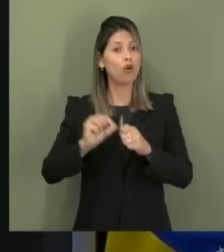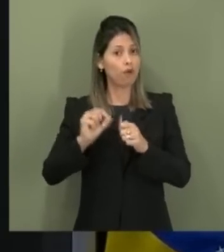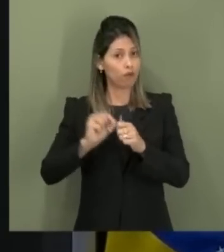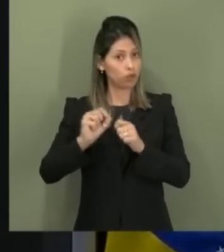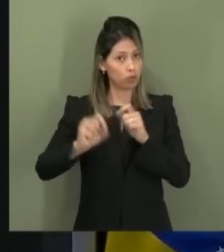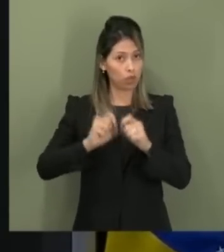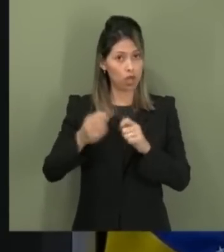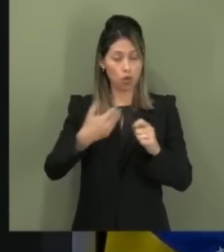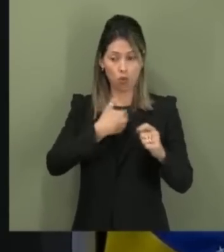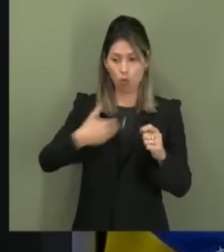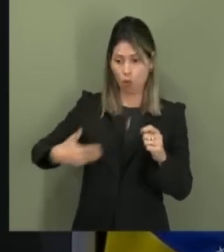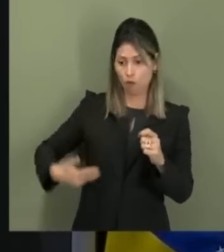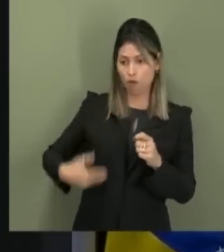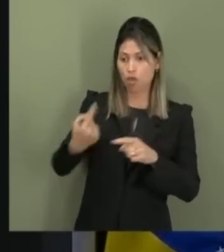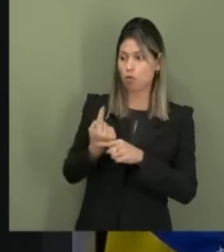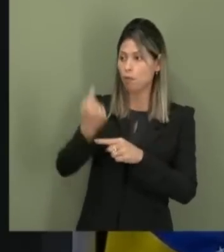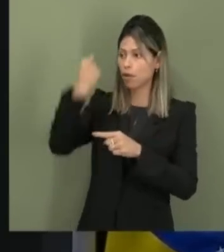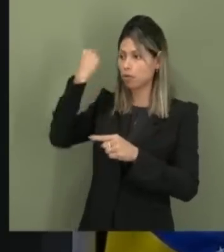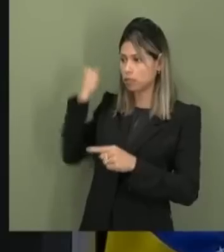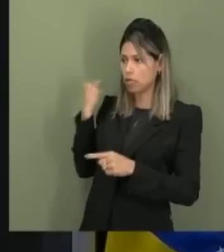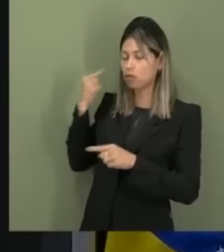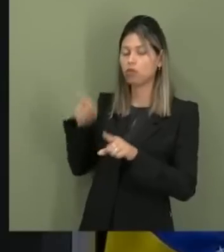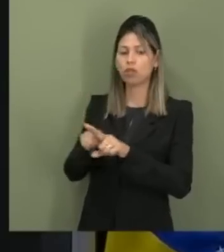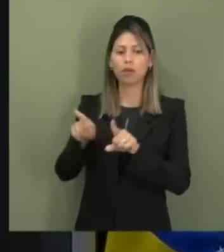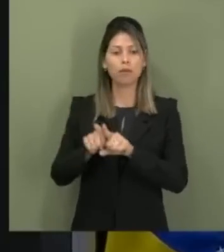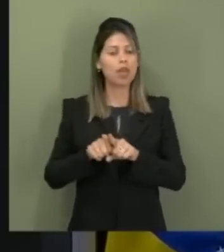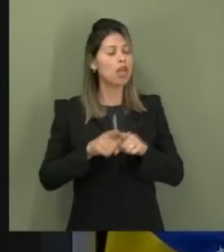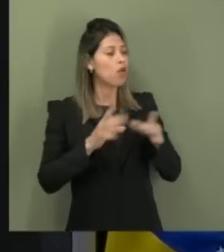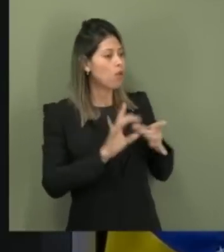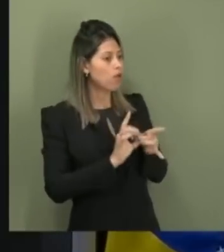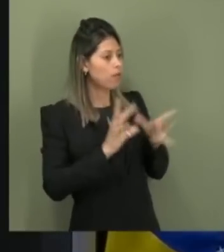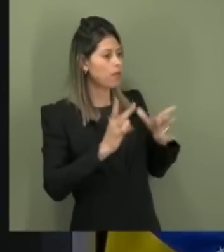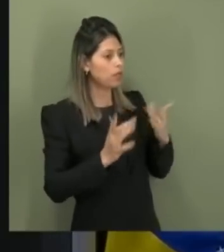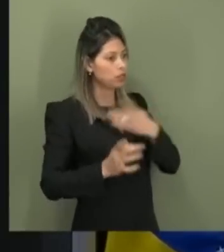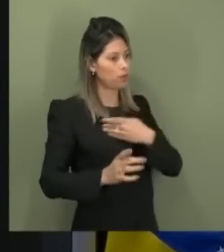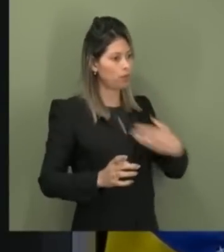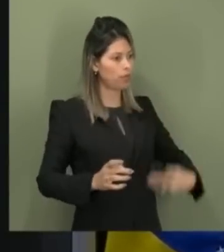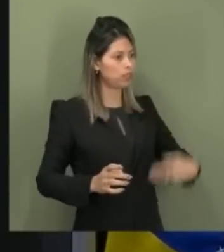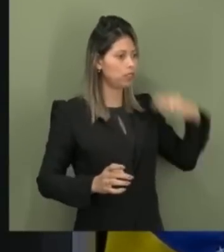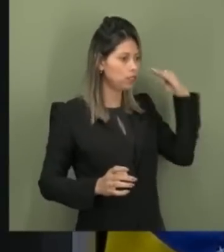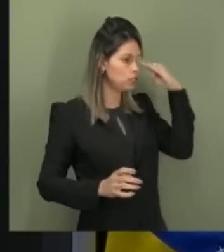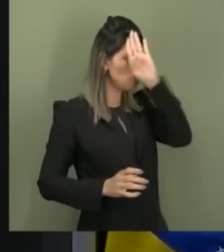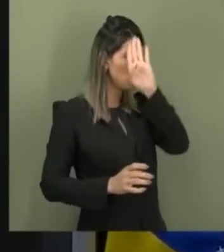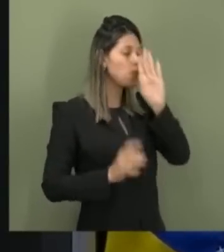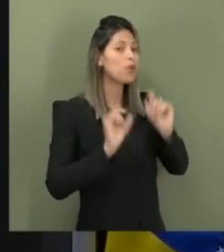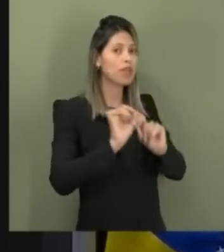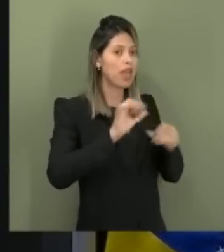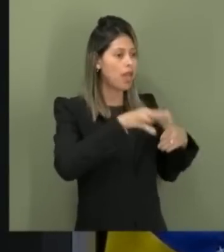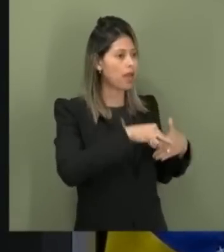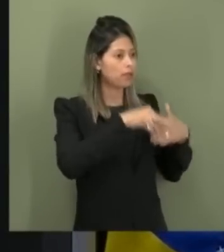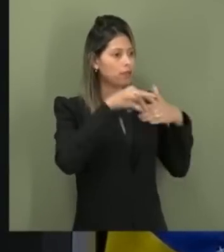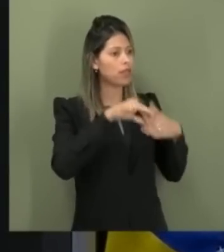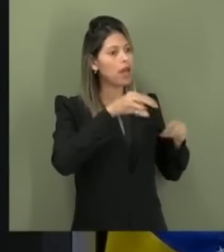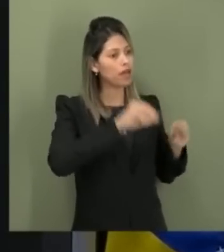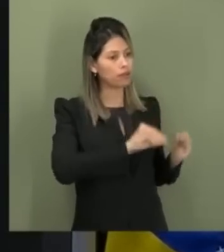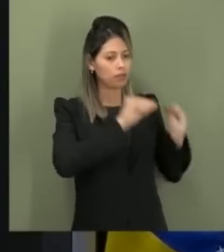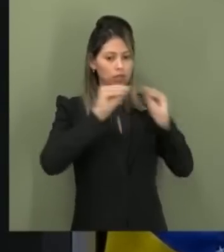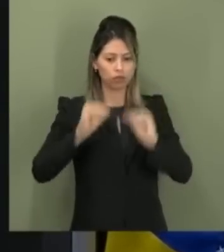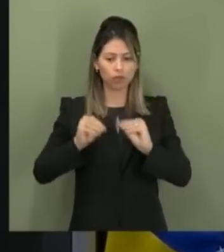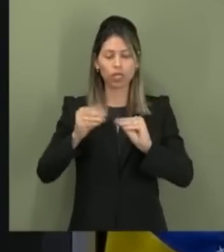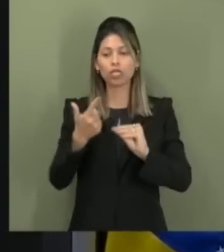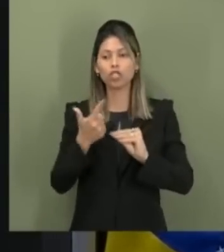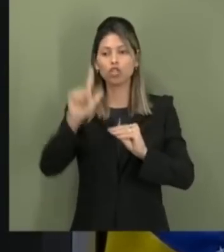anterior, com autorização do presidente Bolsonaro, inclusive, a transferência das lideranças do PCC para presídios